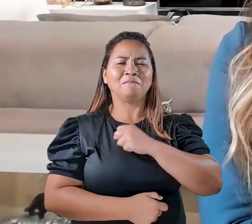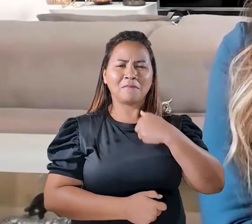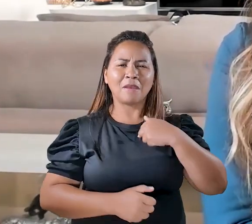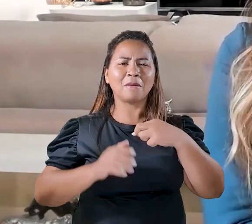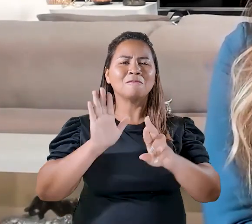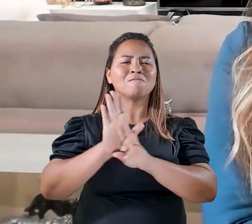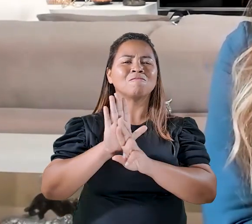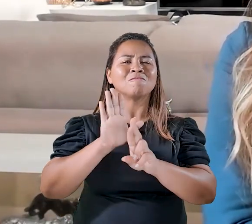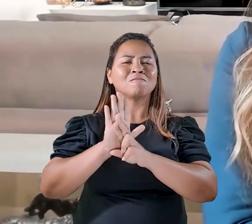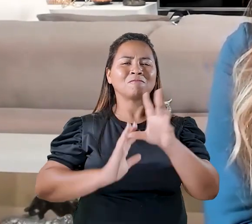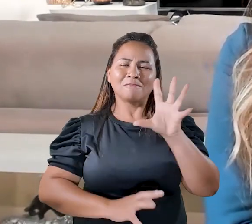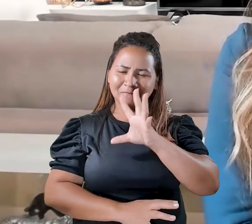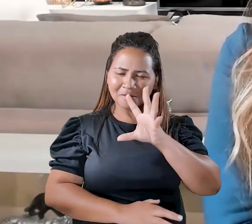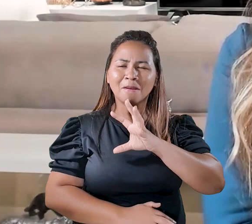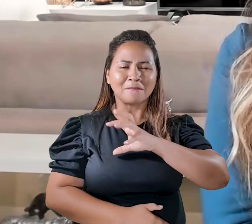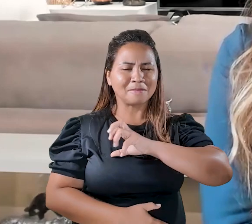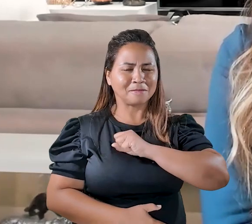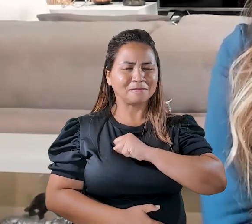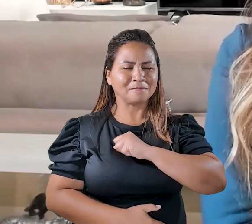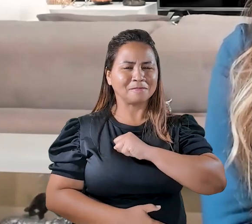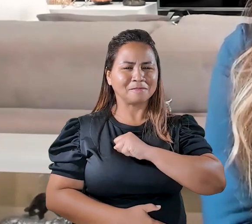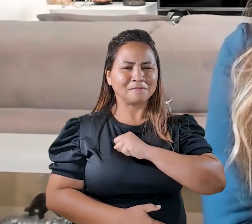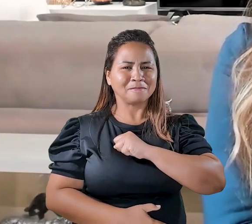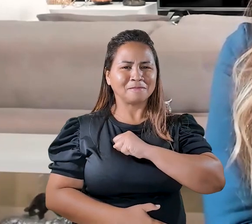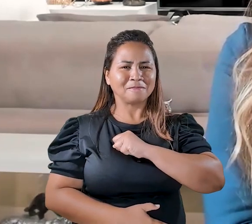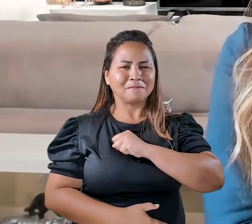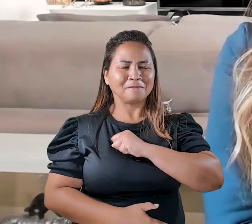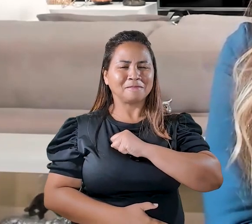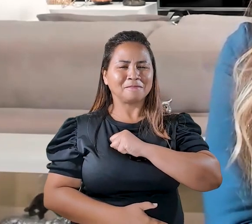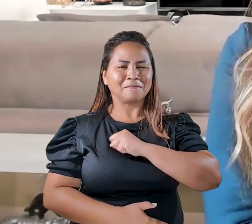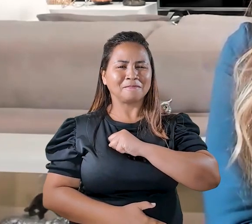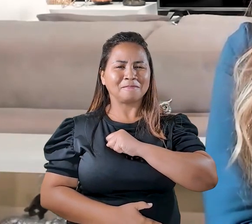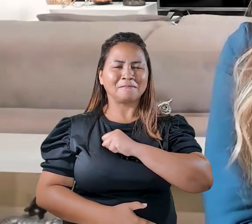Eu sou o amor.